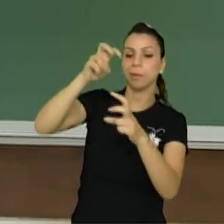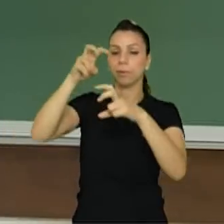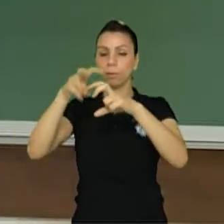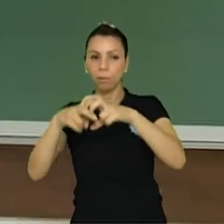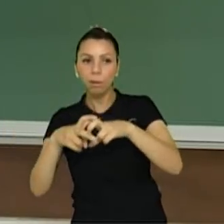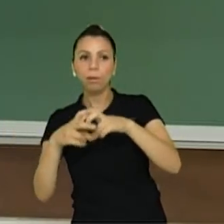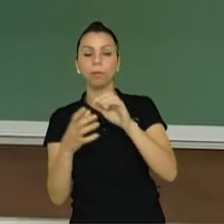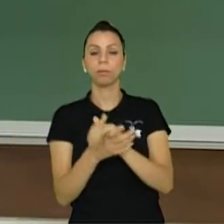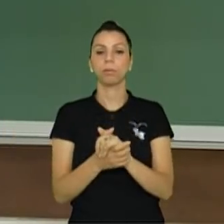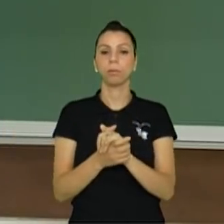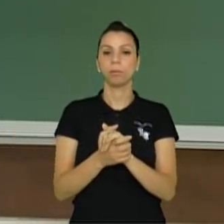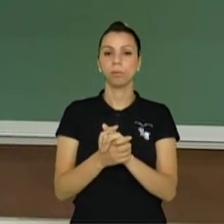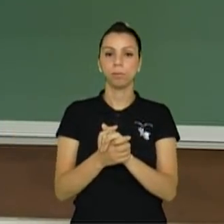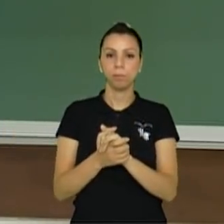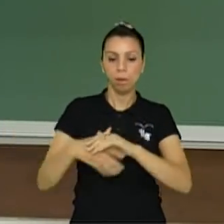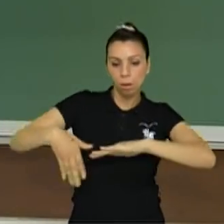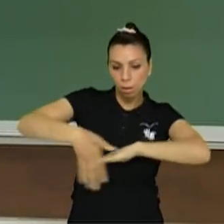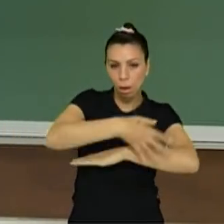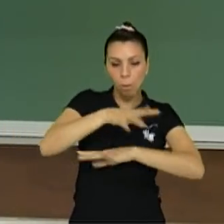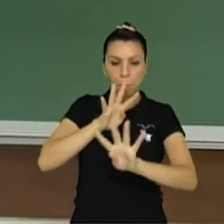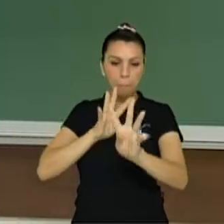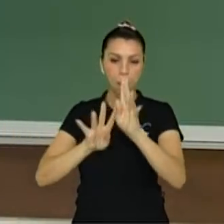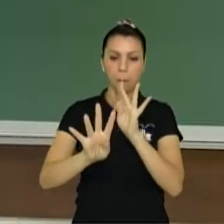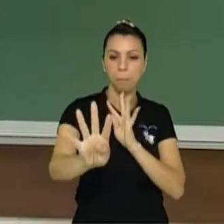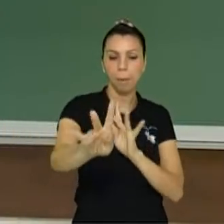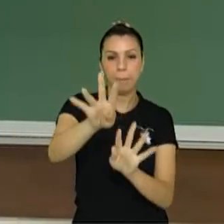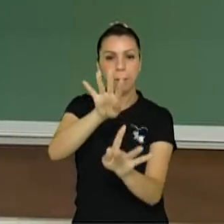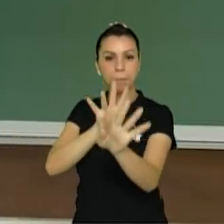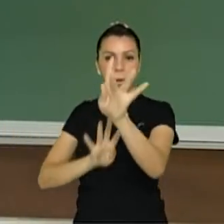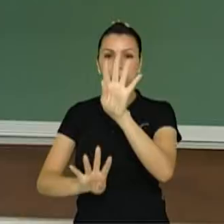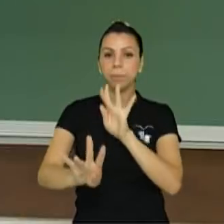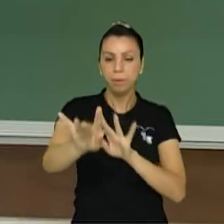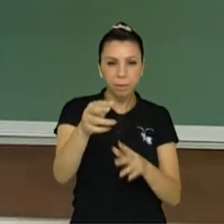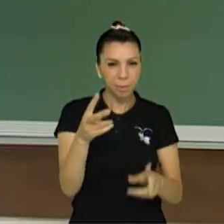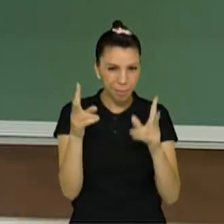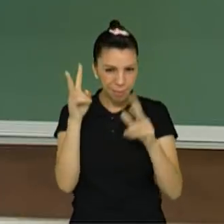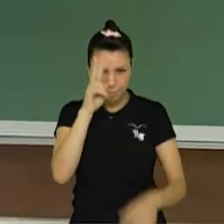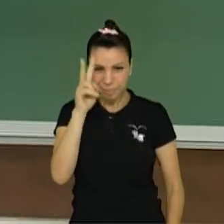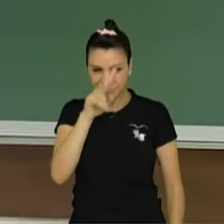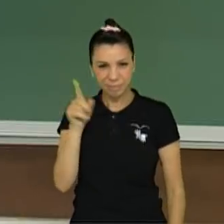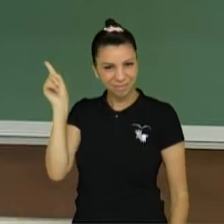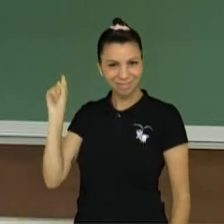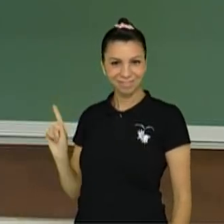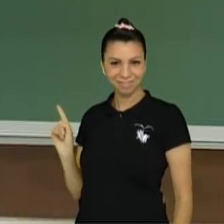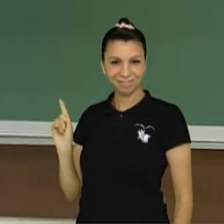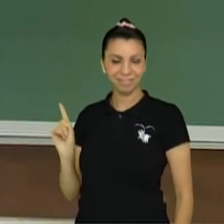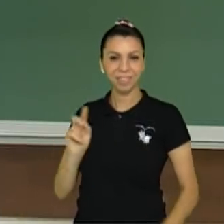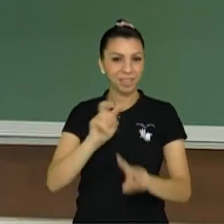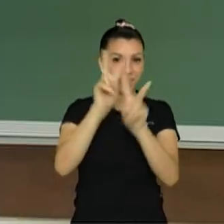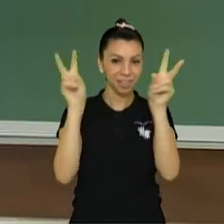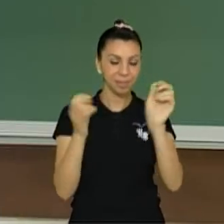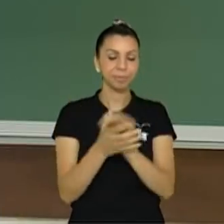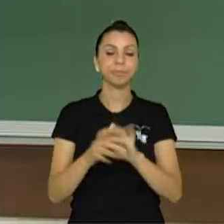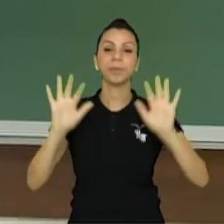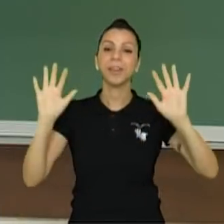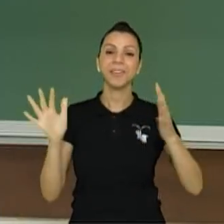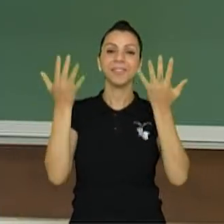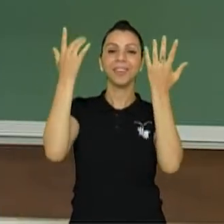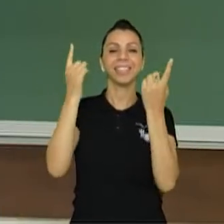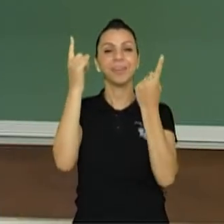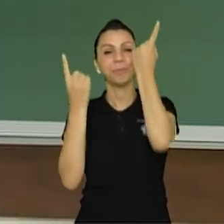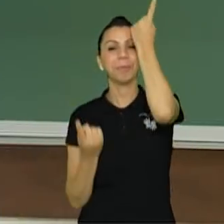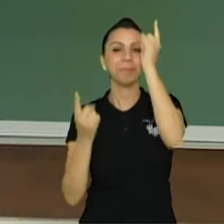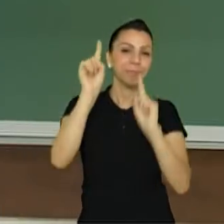pessoas em pé e parece que é um desfile, certo? Conseguiu lembrar do que se trata? Festa do Carnaval.